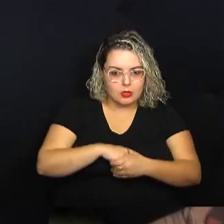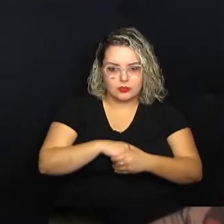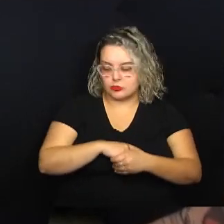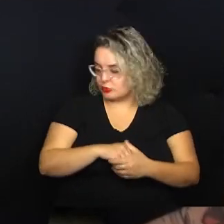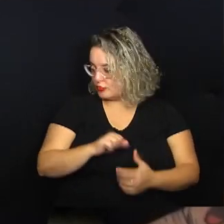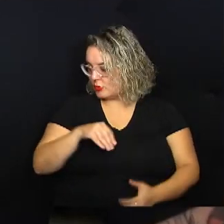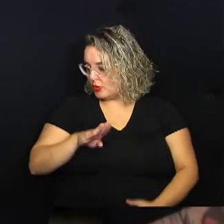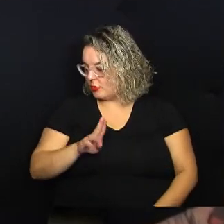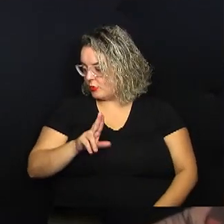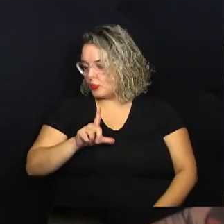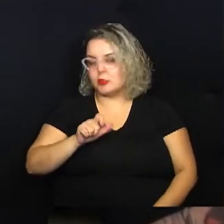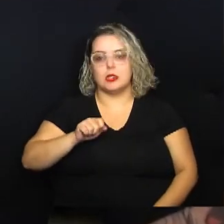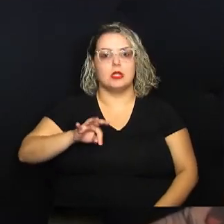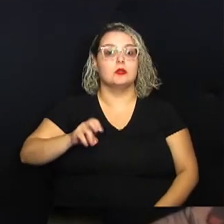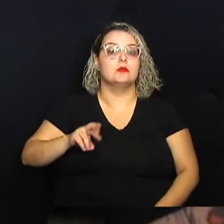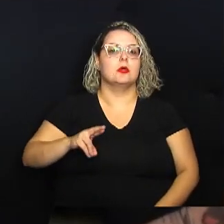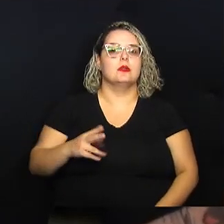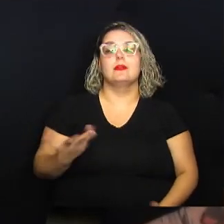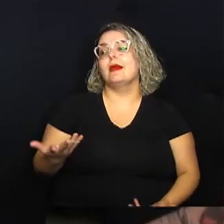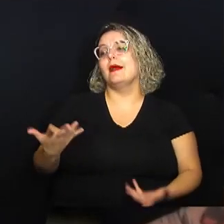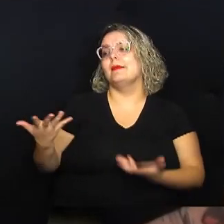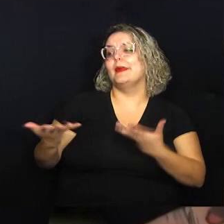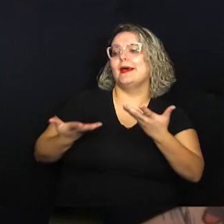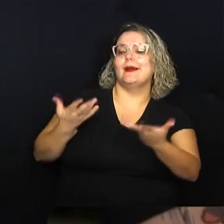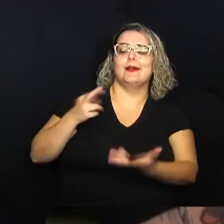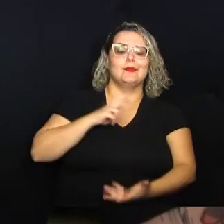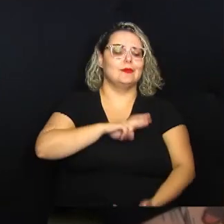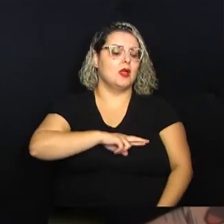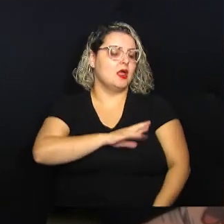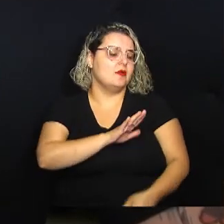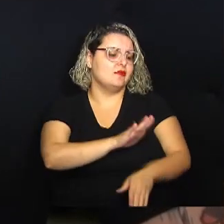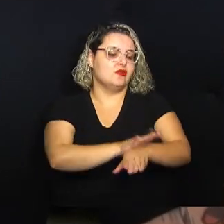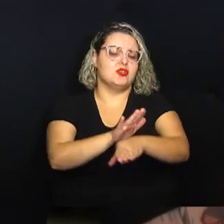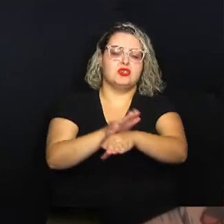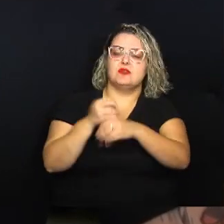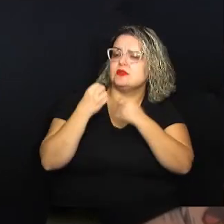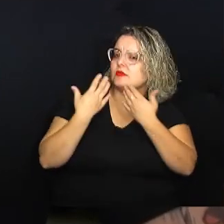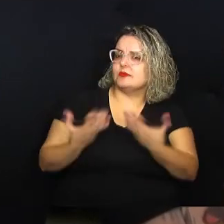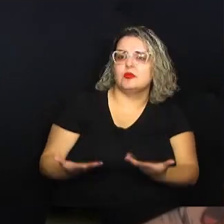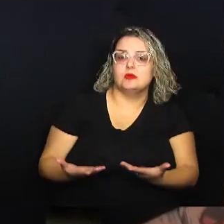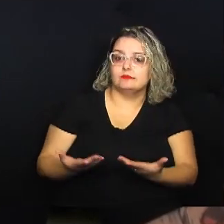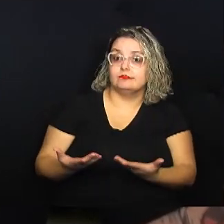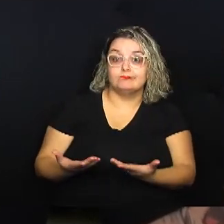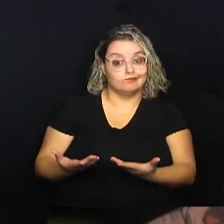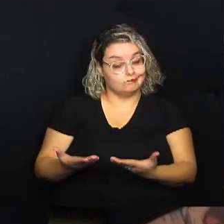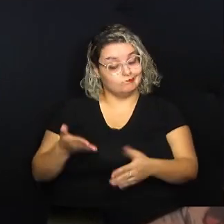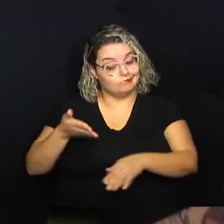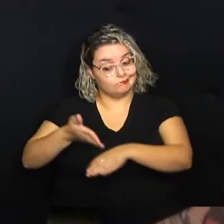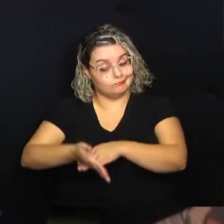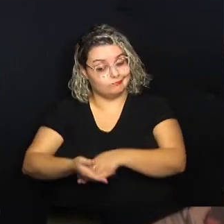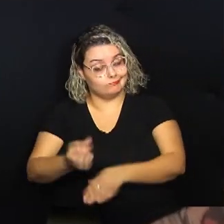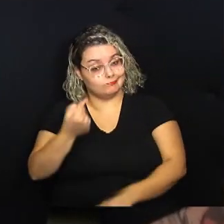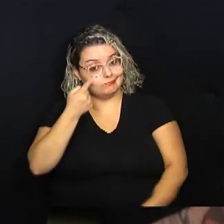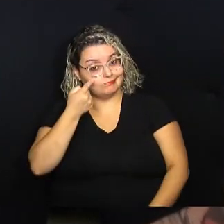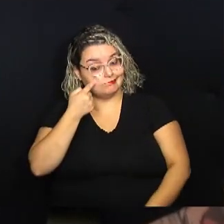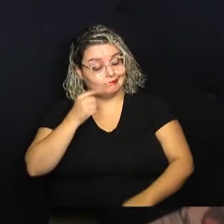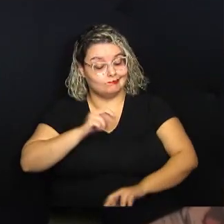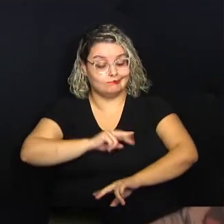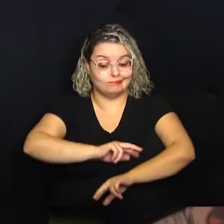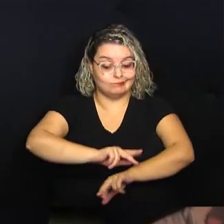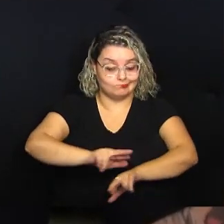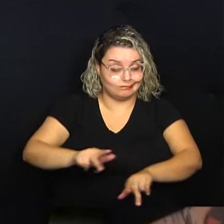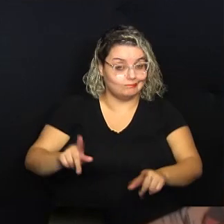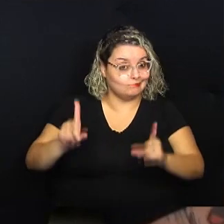tem bastante romantização. Você fala, nossa, eu vou ajudar, vai ser tão bom e tudo mais, e você entra e você vê coisas bem difíceis,